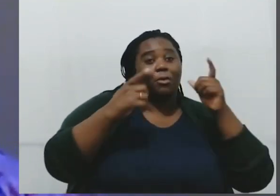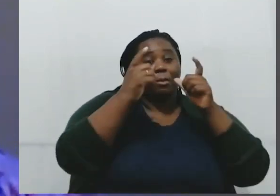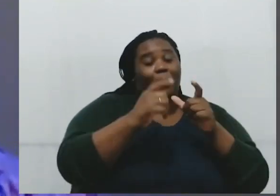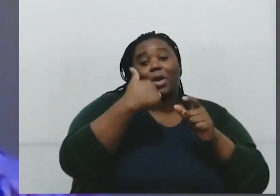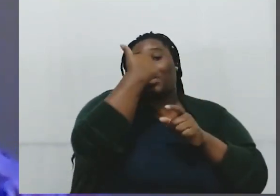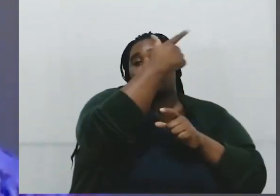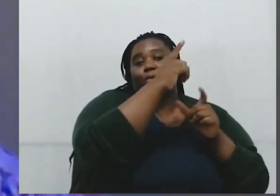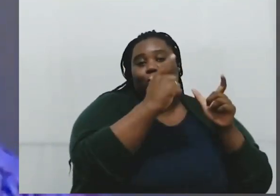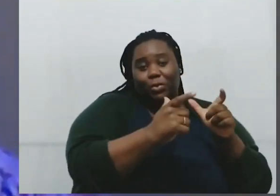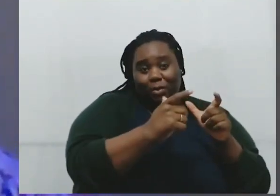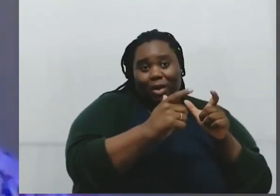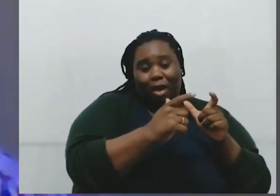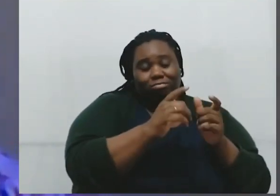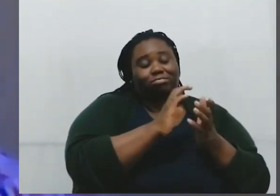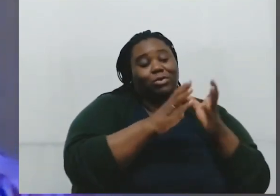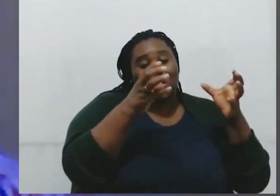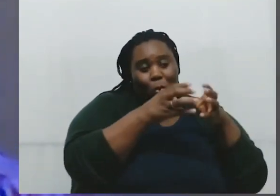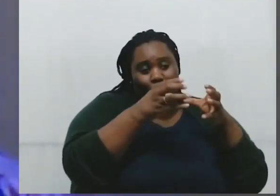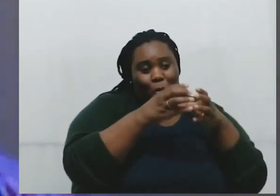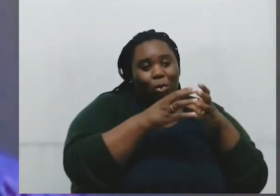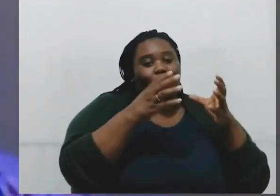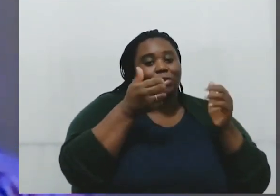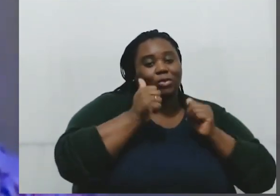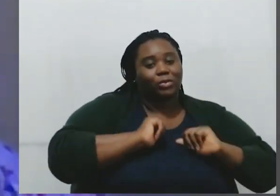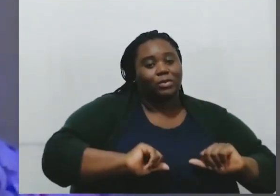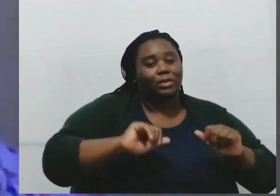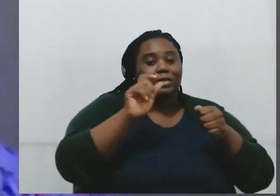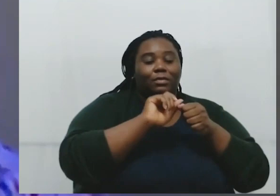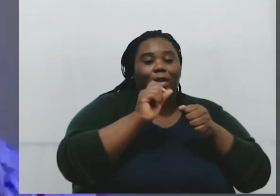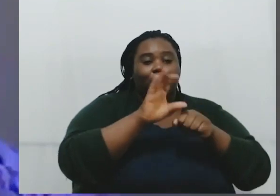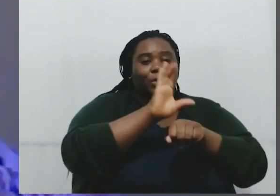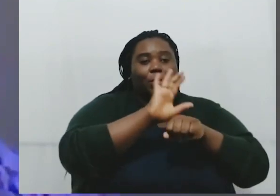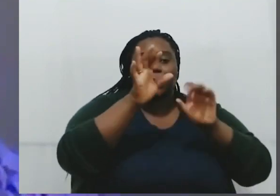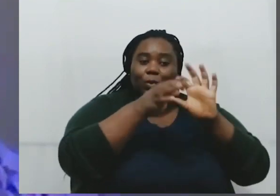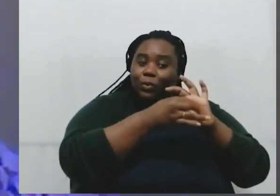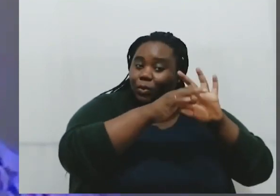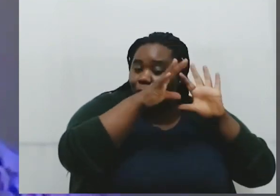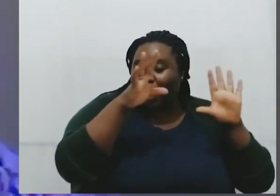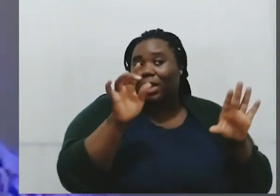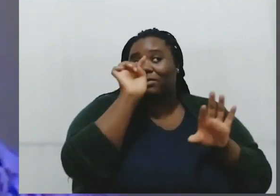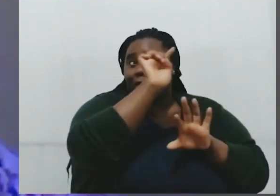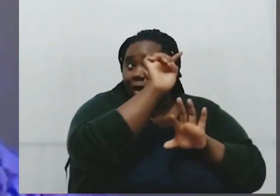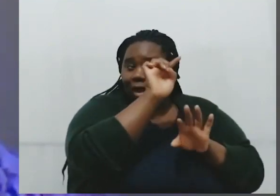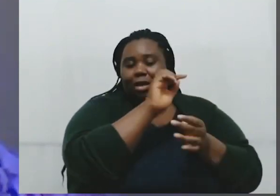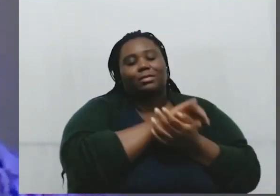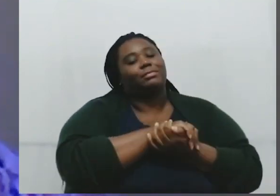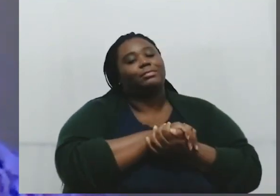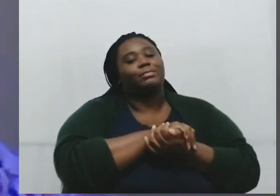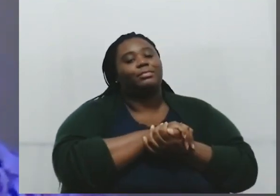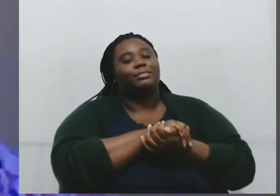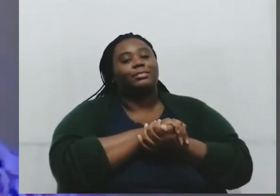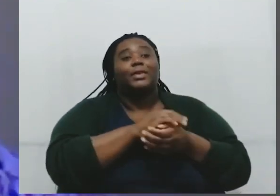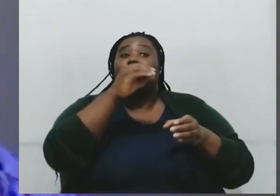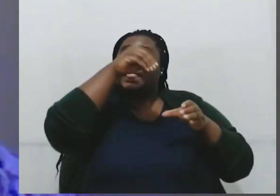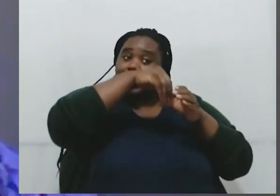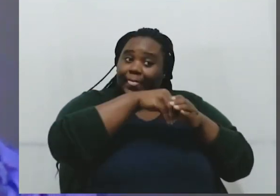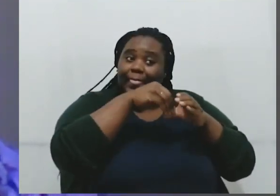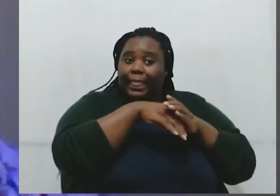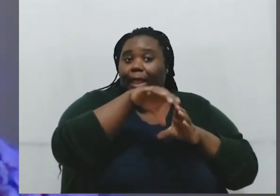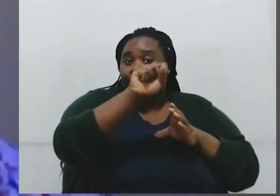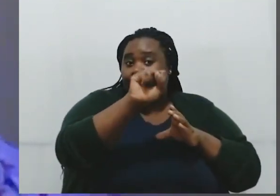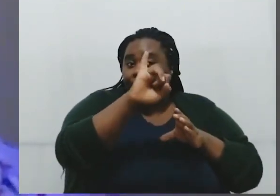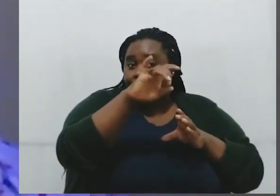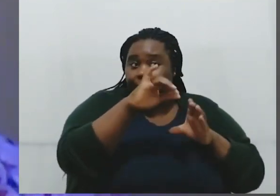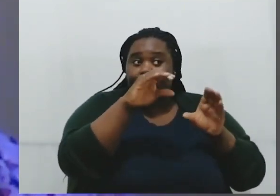livre. Fico um tempo fazendo um curso livre dentro desse Sindicato dos Artistas e Técnicos, né, em espetáculos,